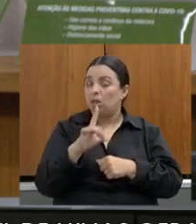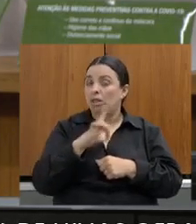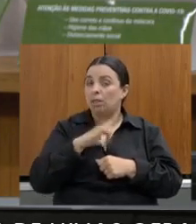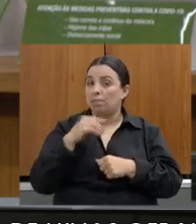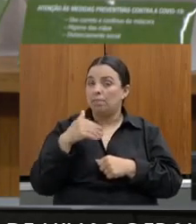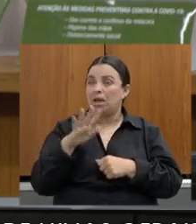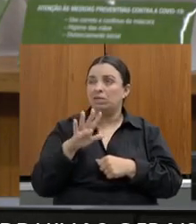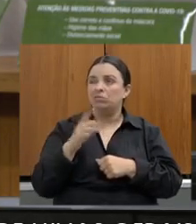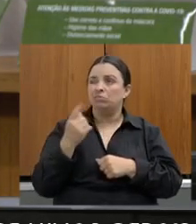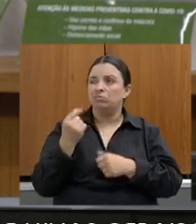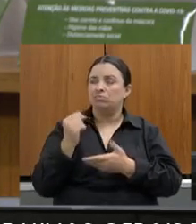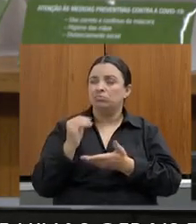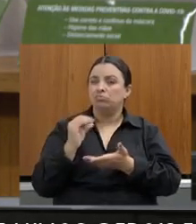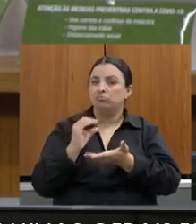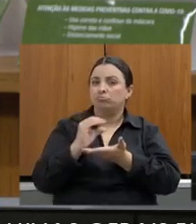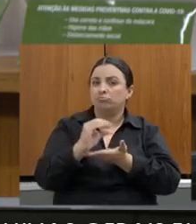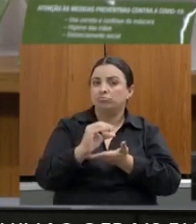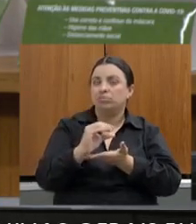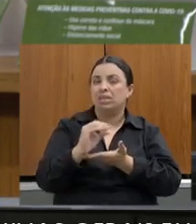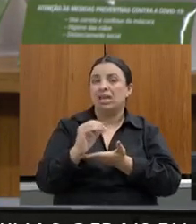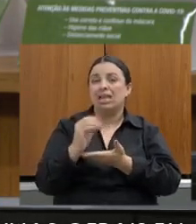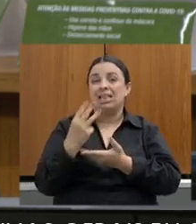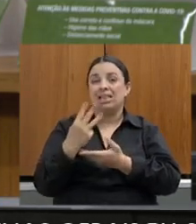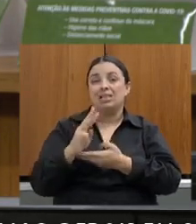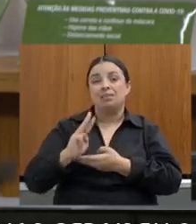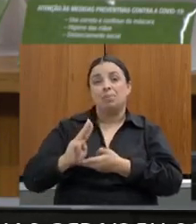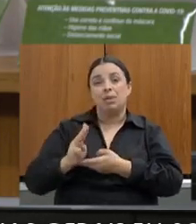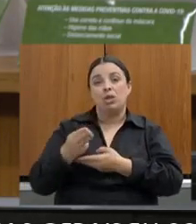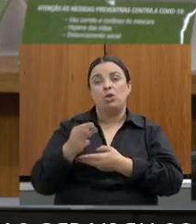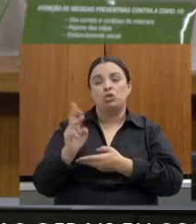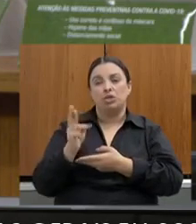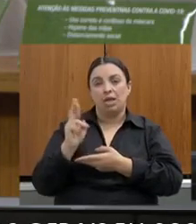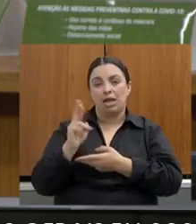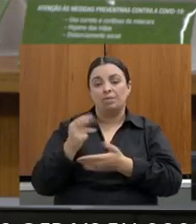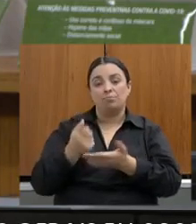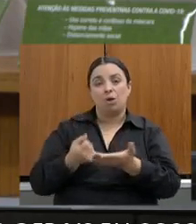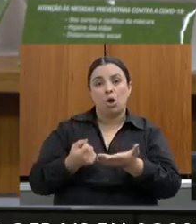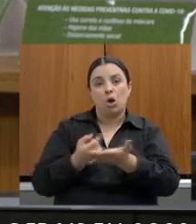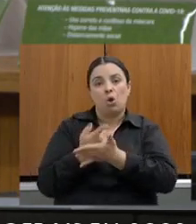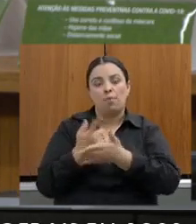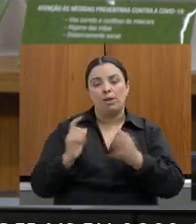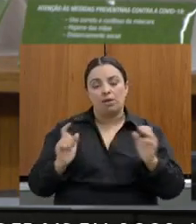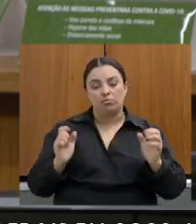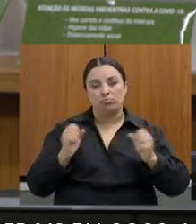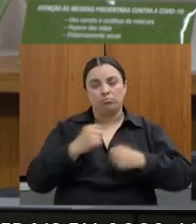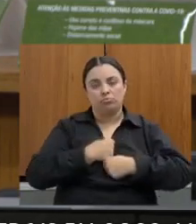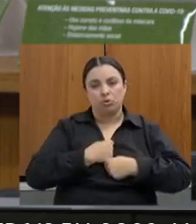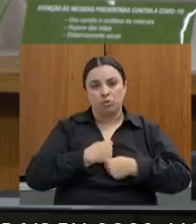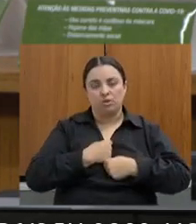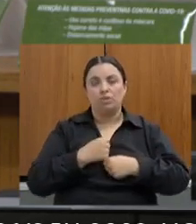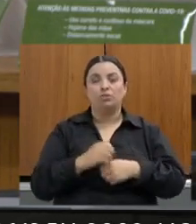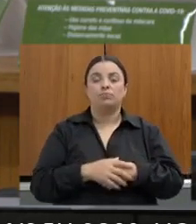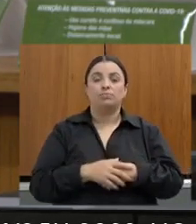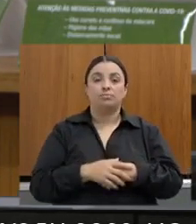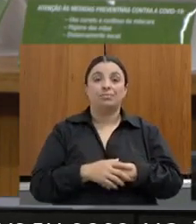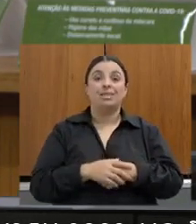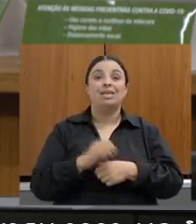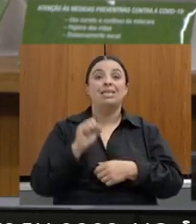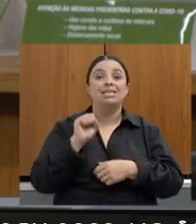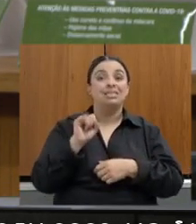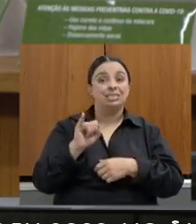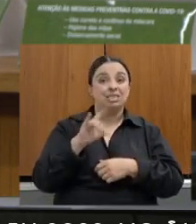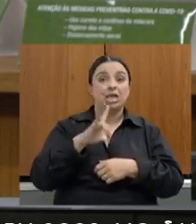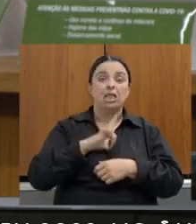por volta de três milhões de reais em coletes é se algum colega tem